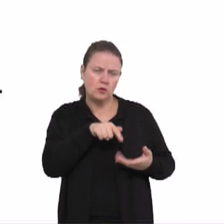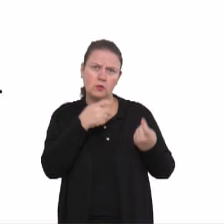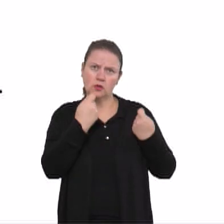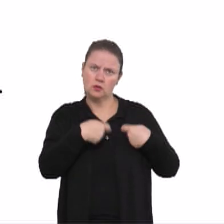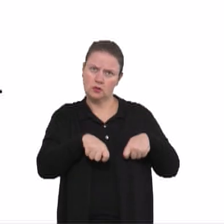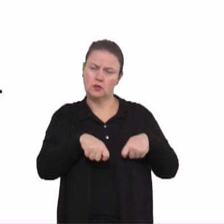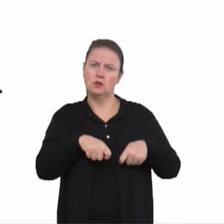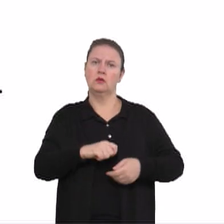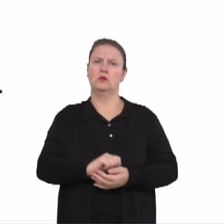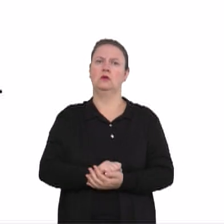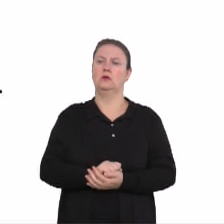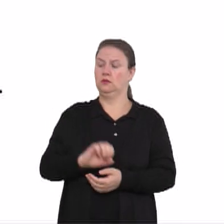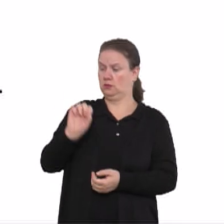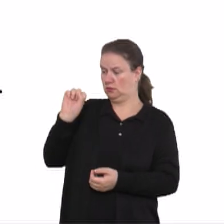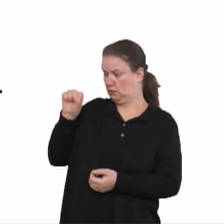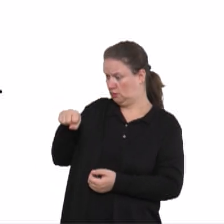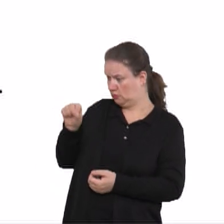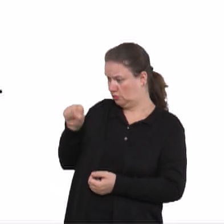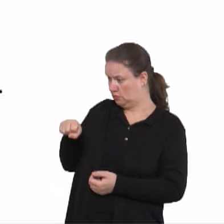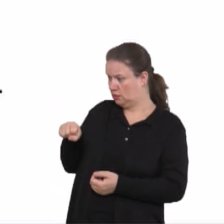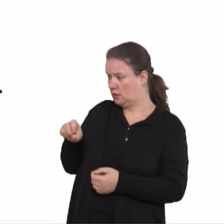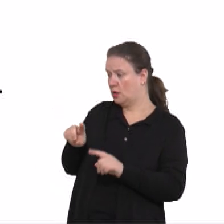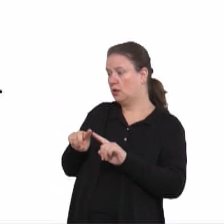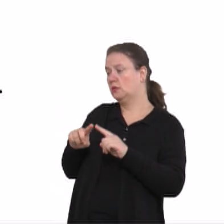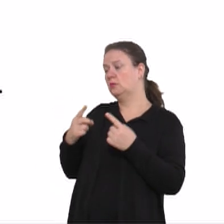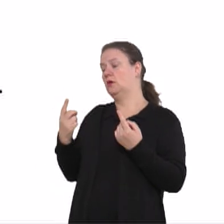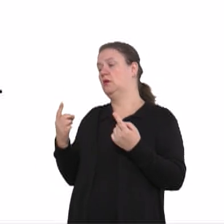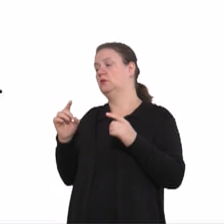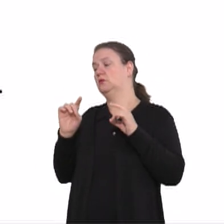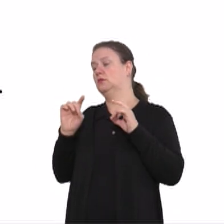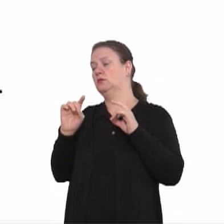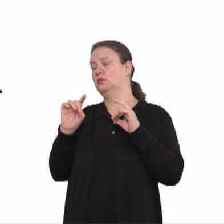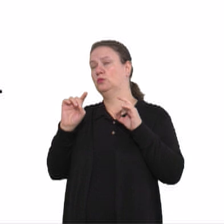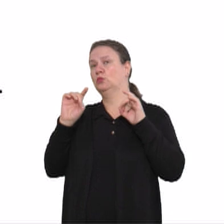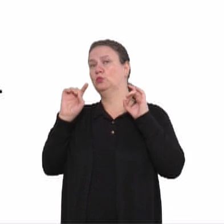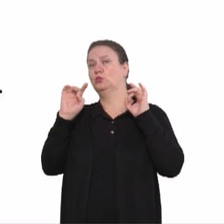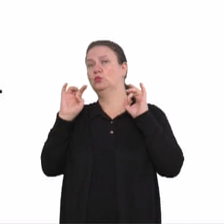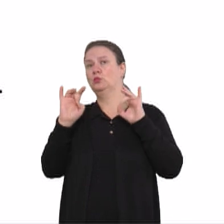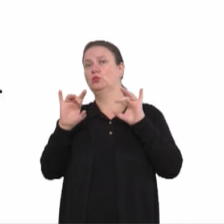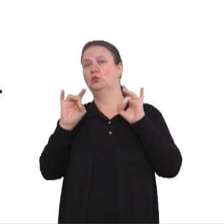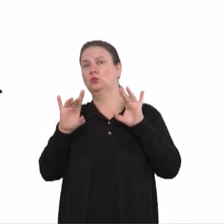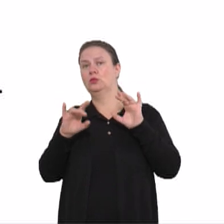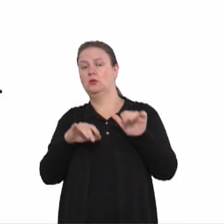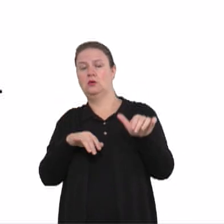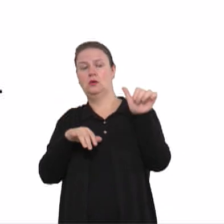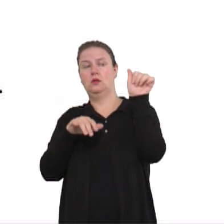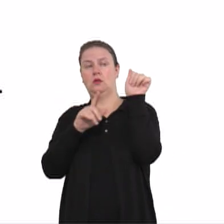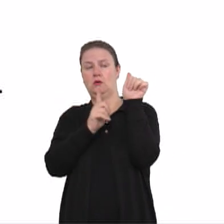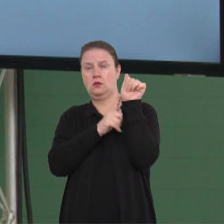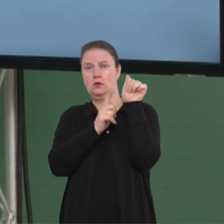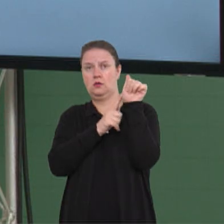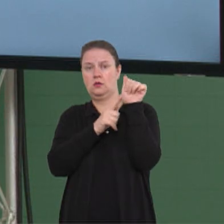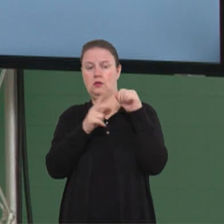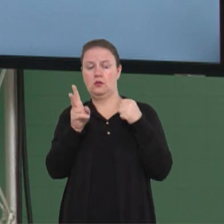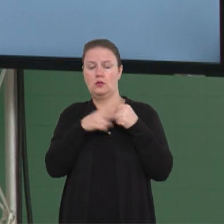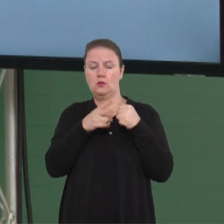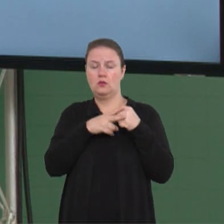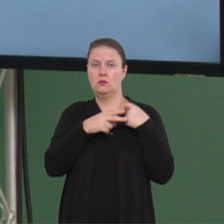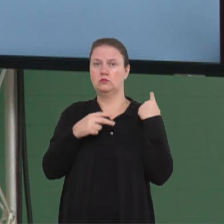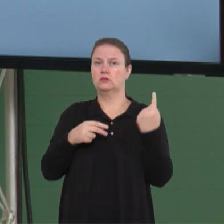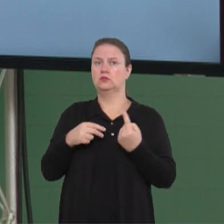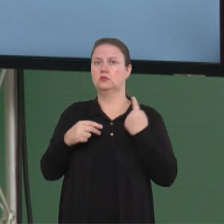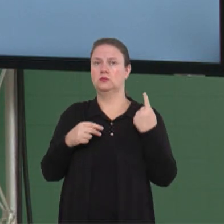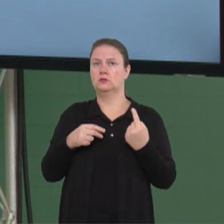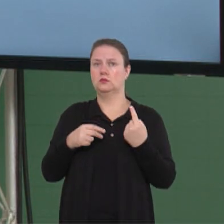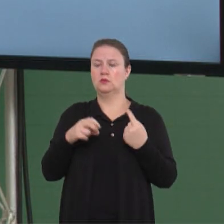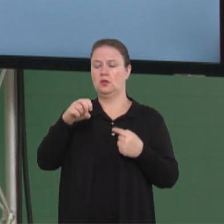alternativas está negativa sim mas acontece que somente a letra a a água tá sozinho nada dng